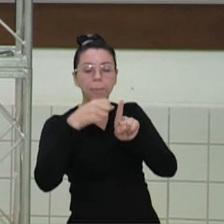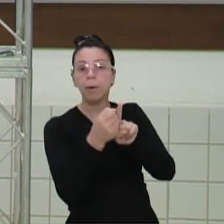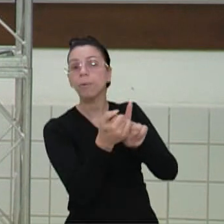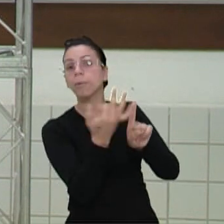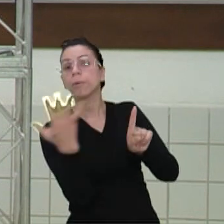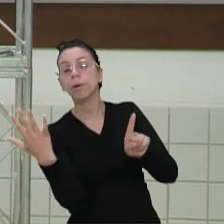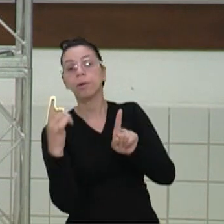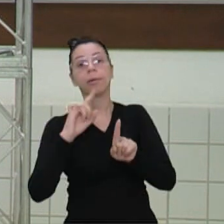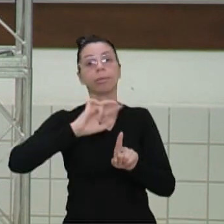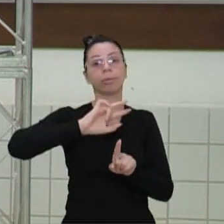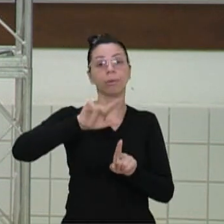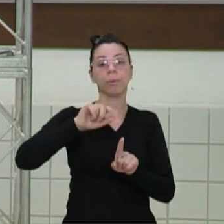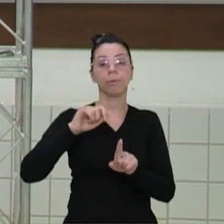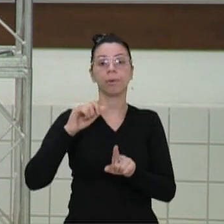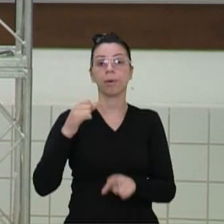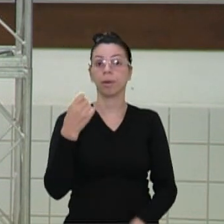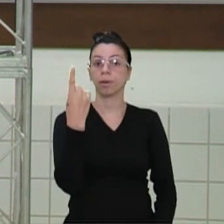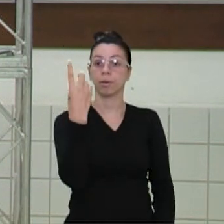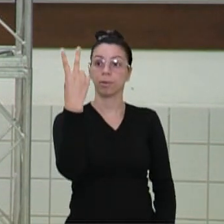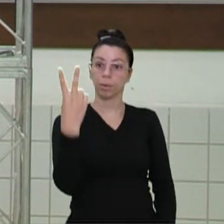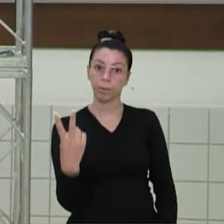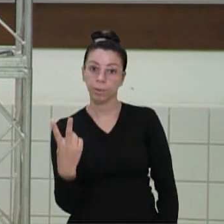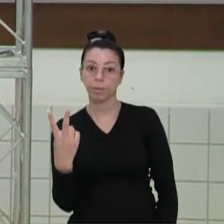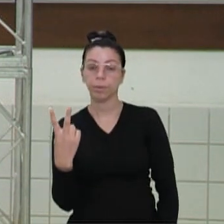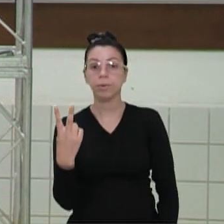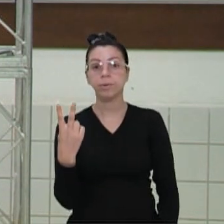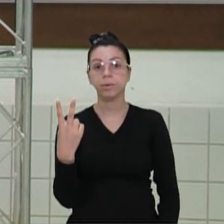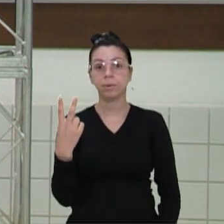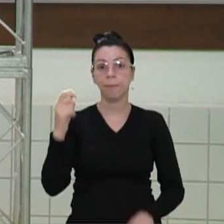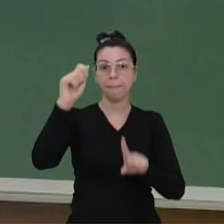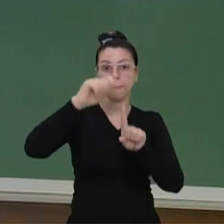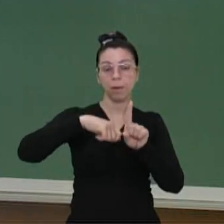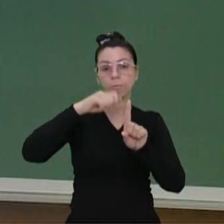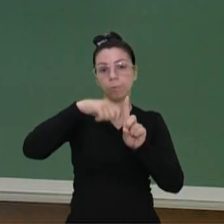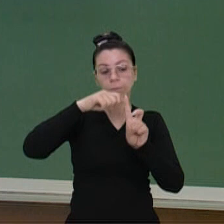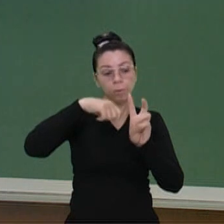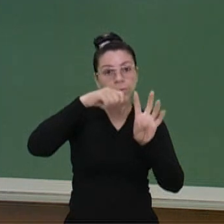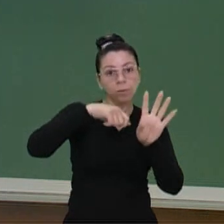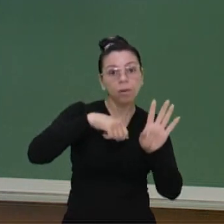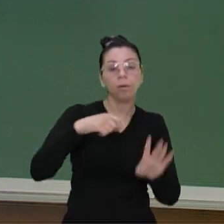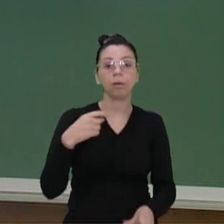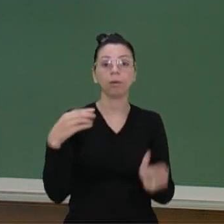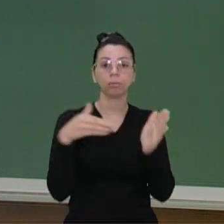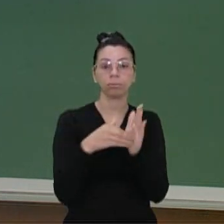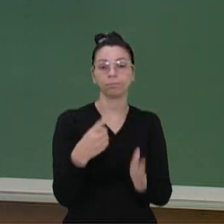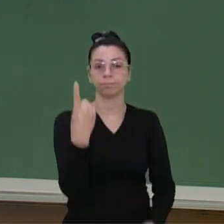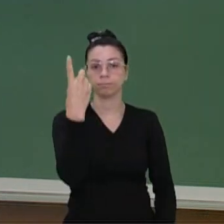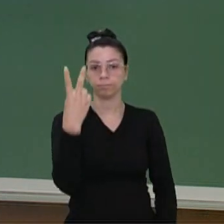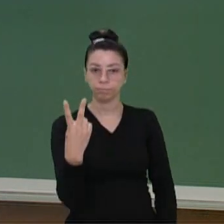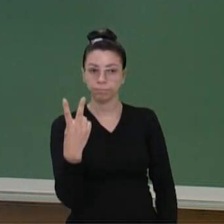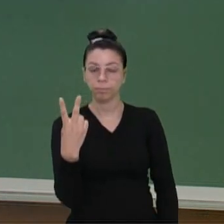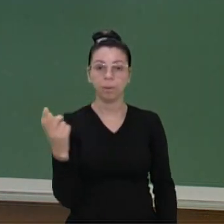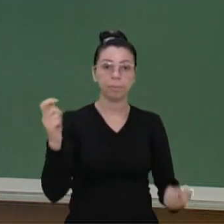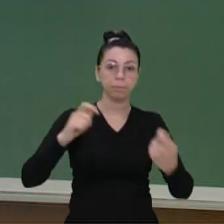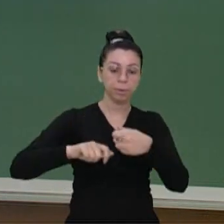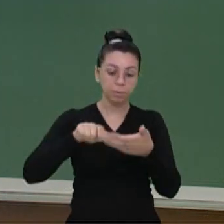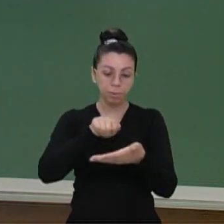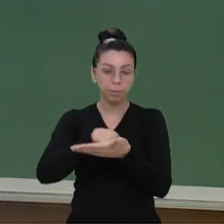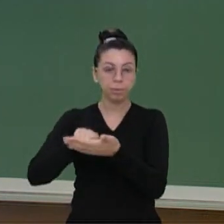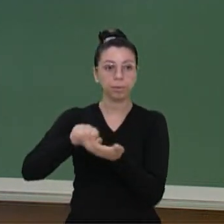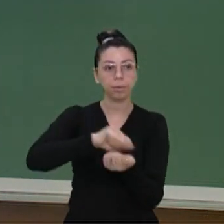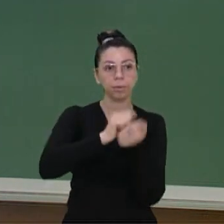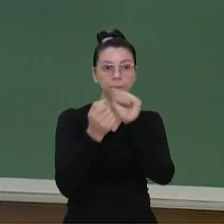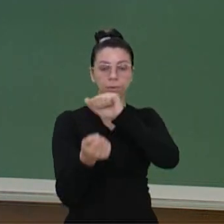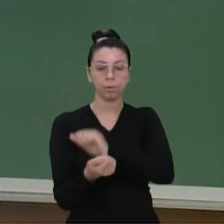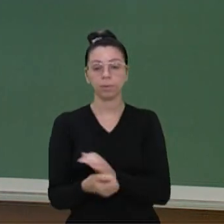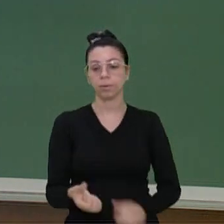não é de 10 em 10, né? É de 12 em 12. Então, usando esse sistema de 12 em 12, nós vamos ter que reescrever esse